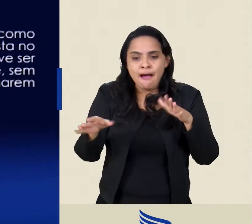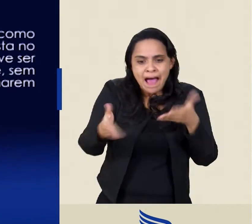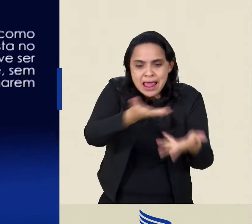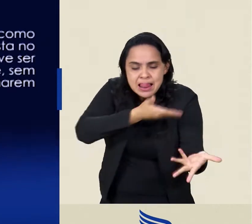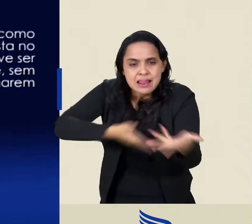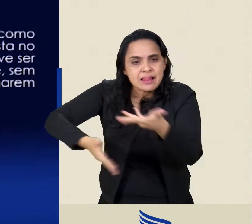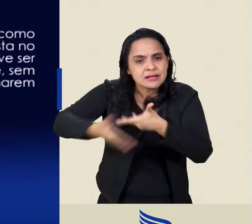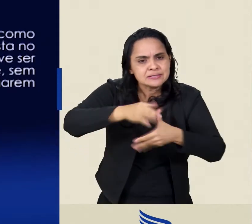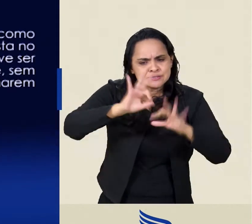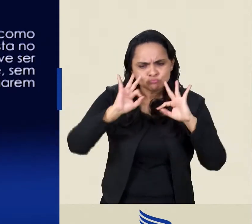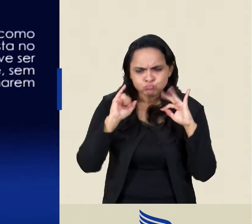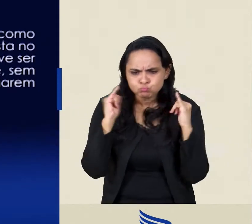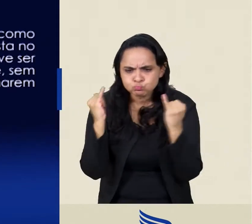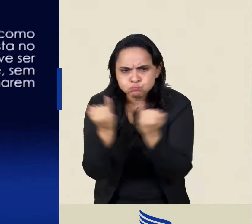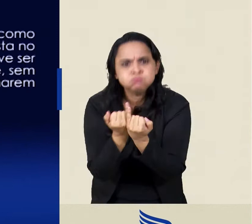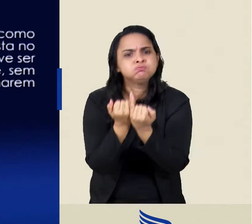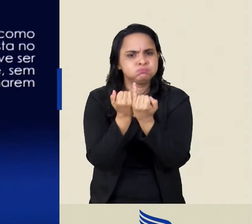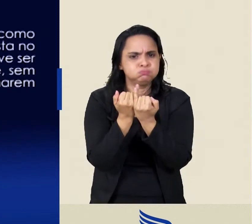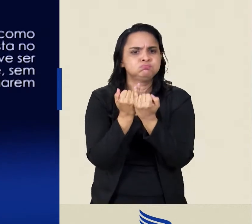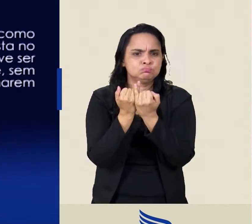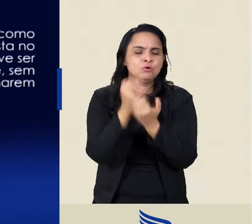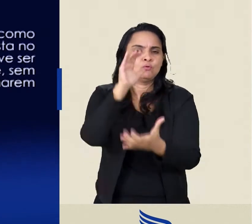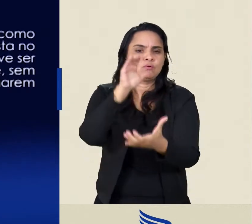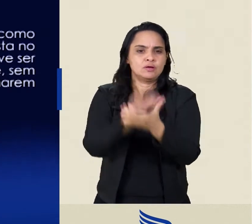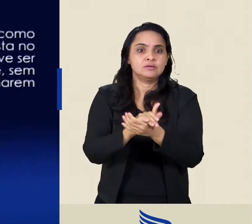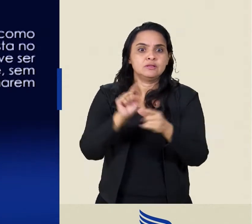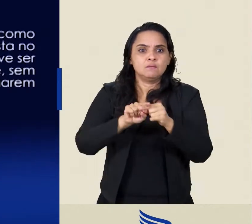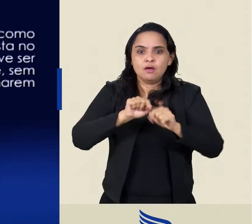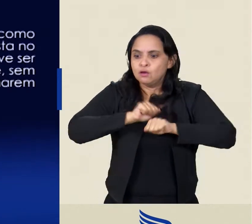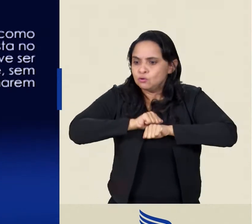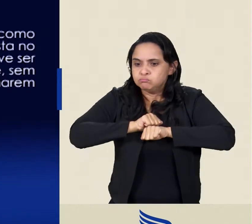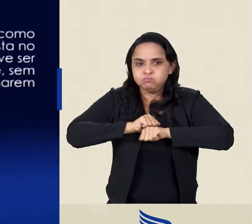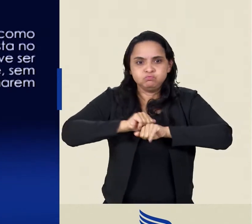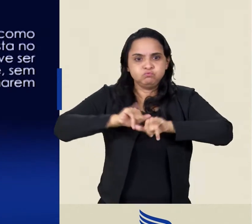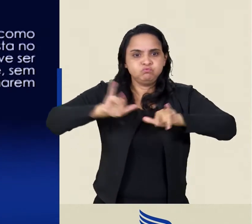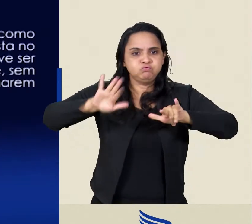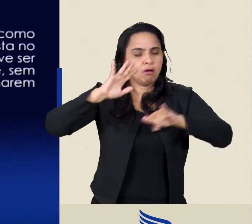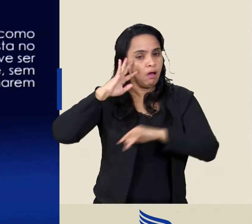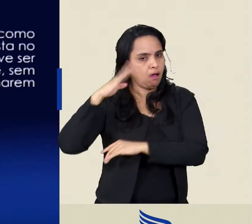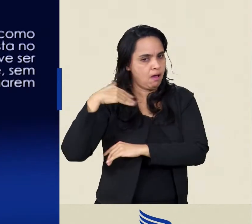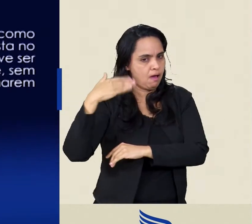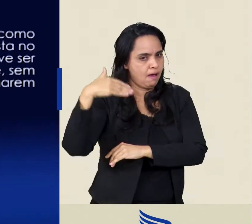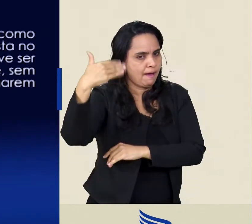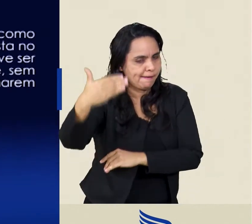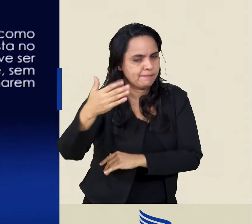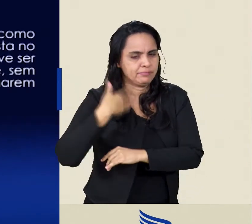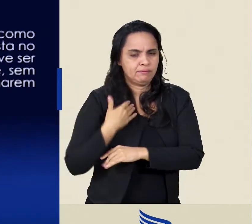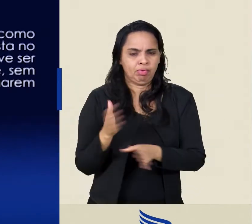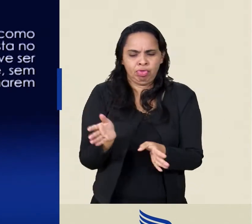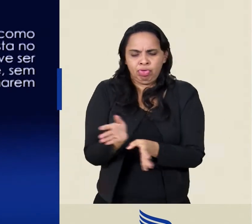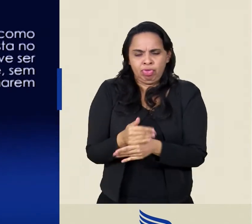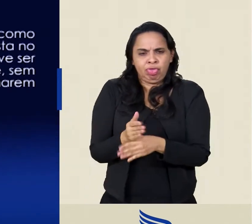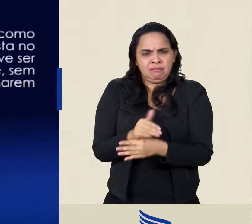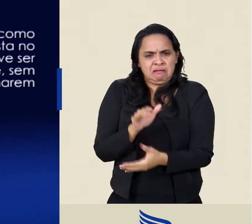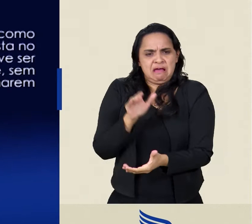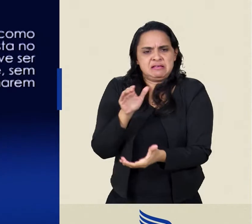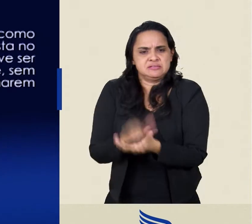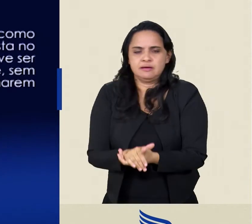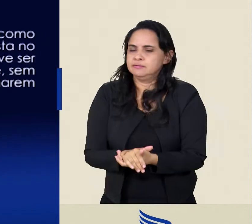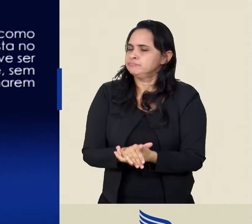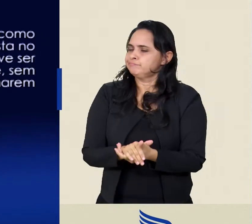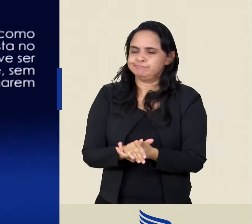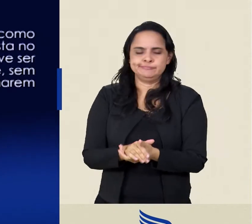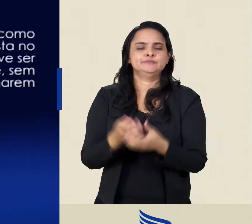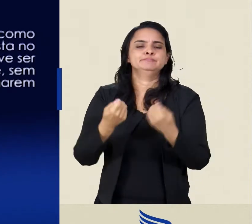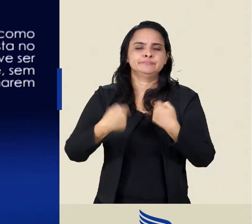casamento e tão vasta no alcance de seus resultados, não deve ser assumida precipitadamente, sem